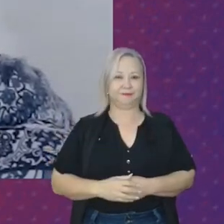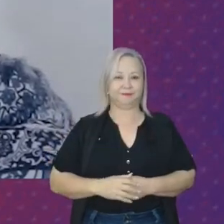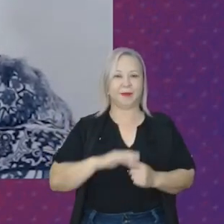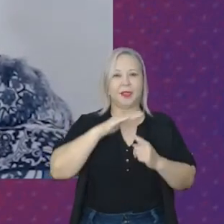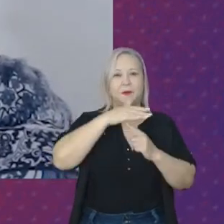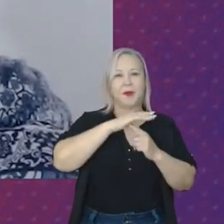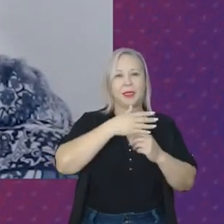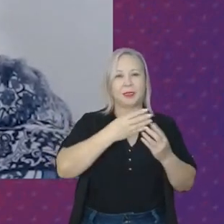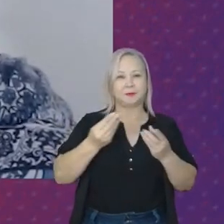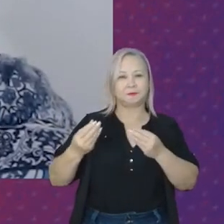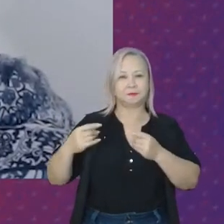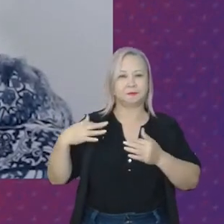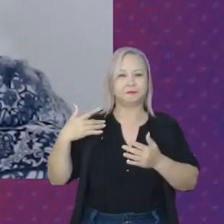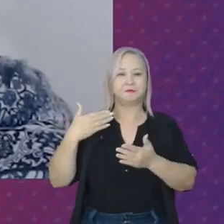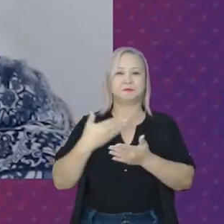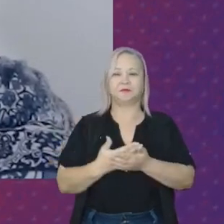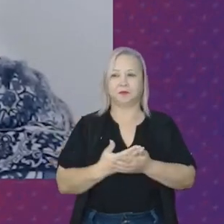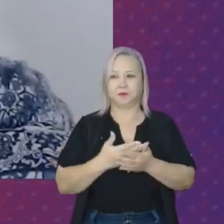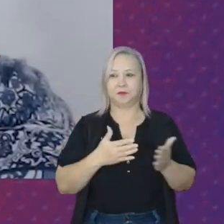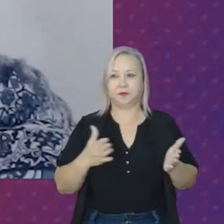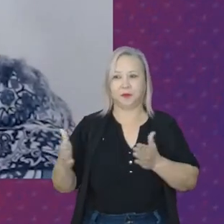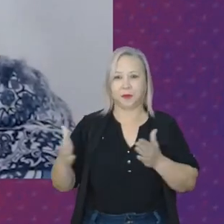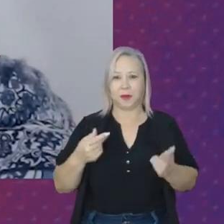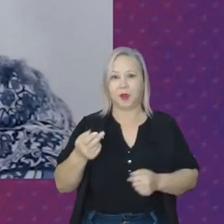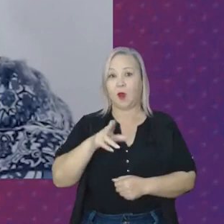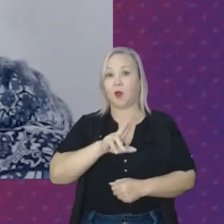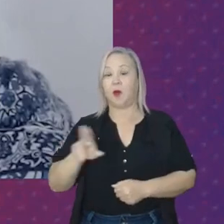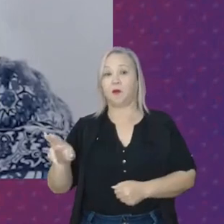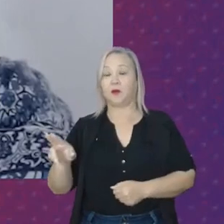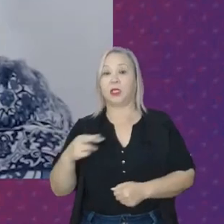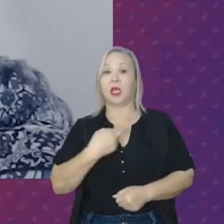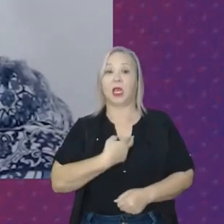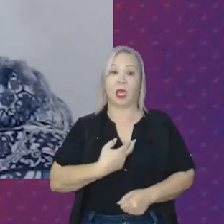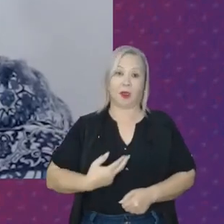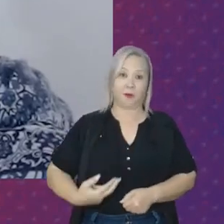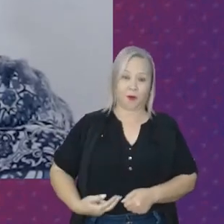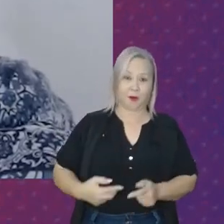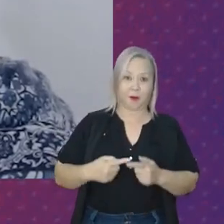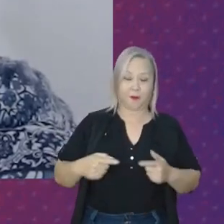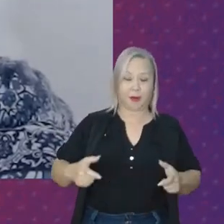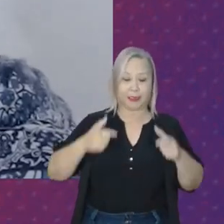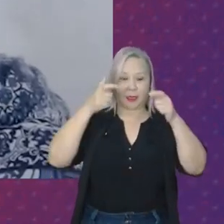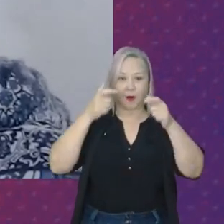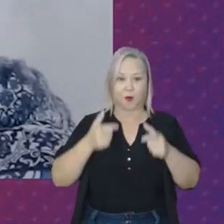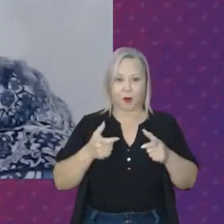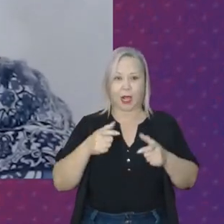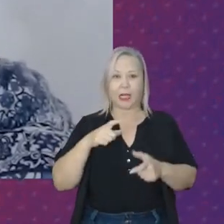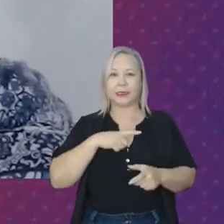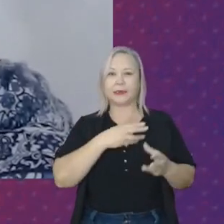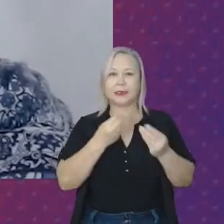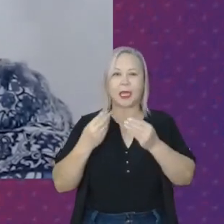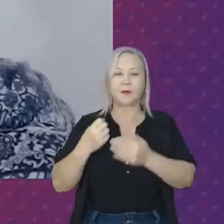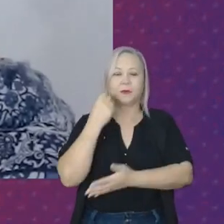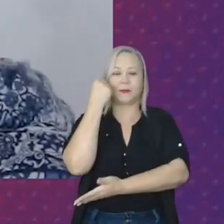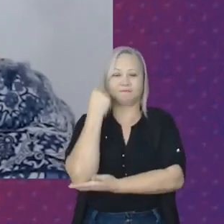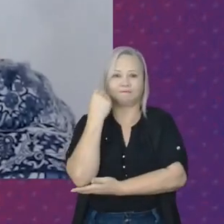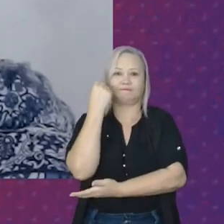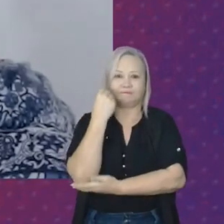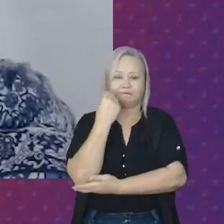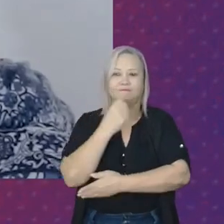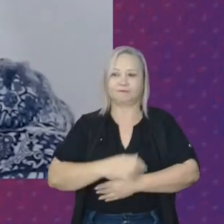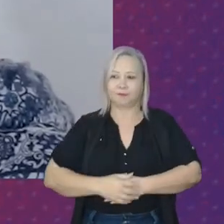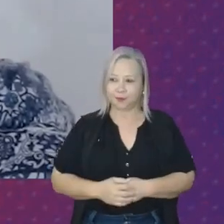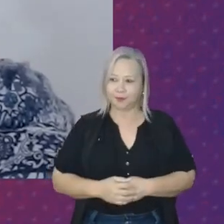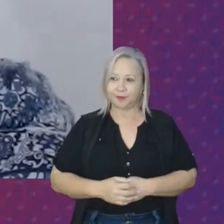por muito tempo foi chamado de república, mas é um lugar que tem muita resistência, né?